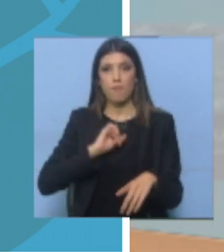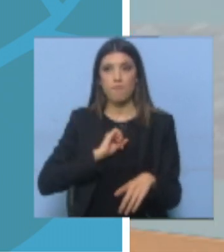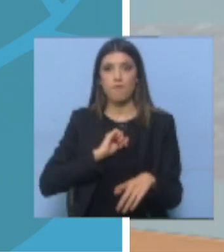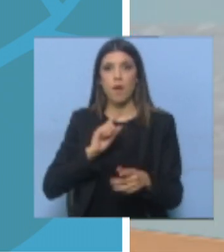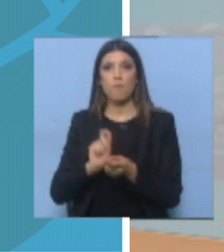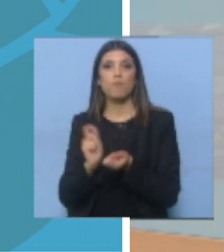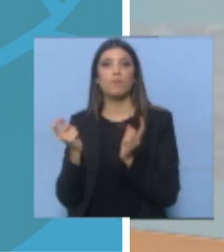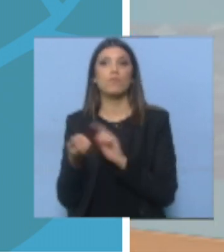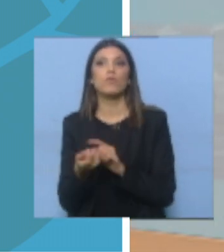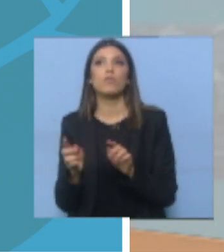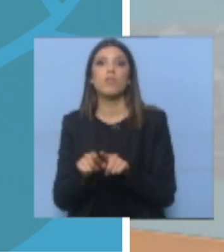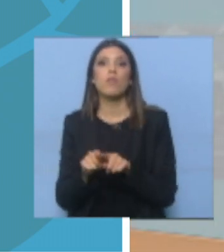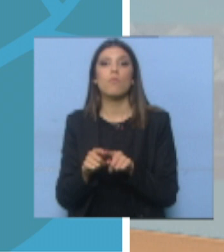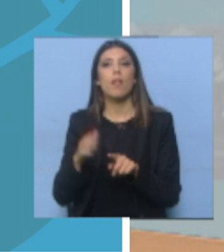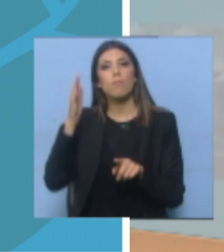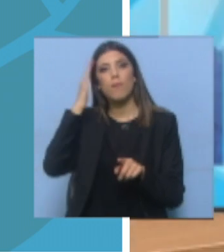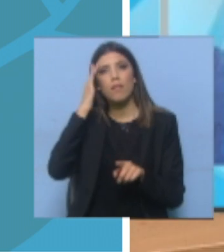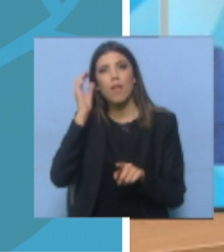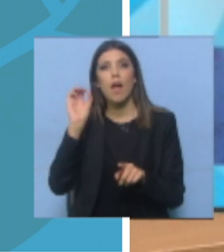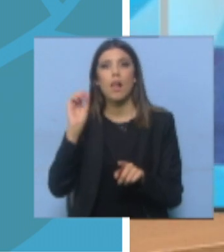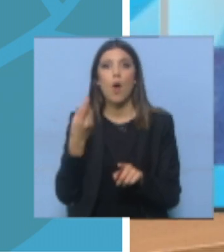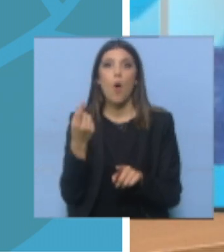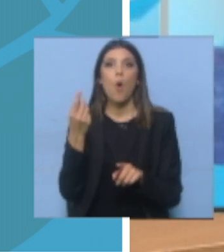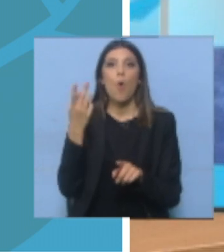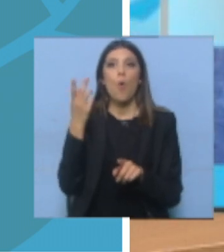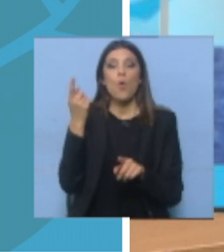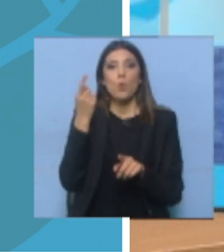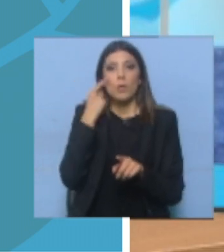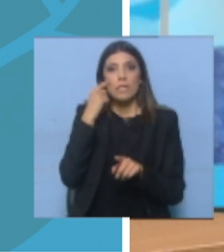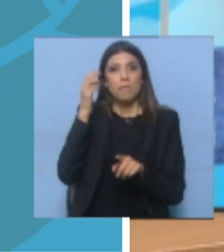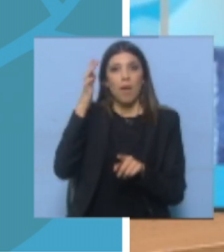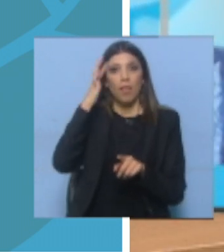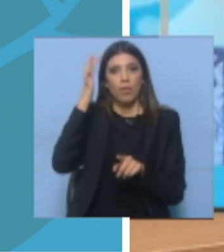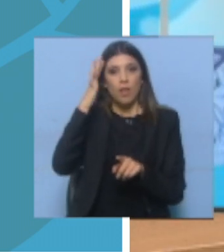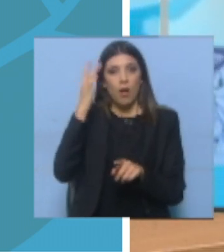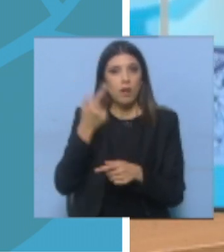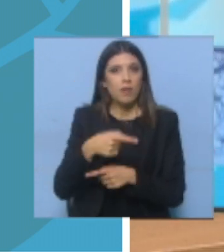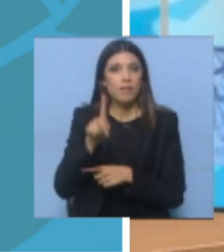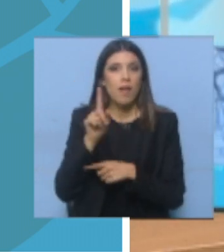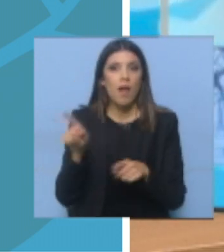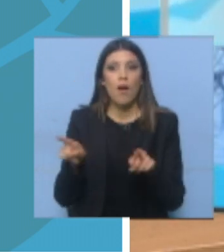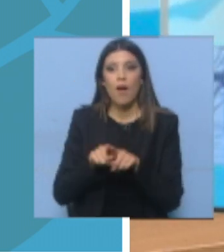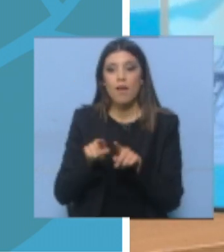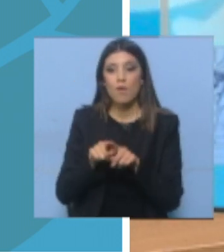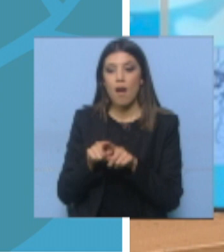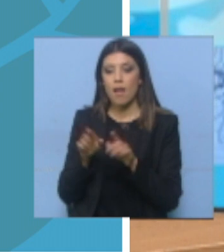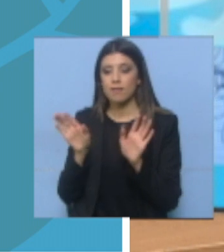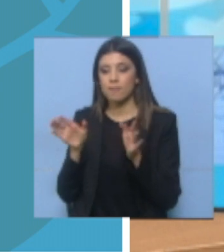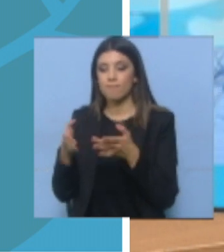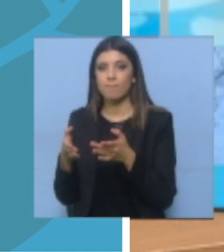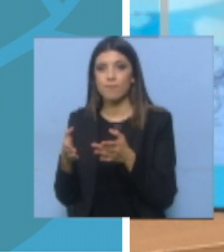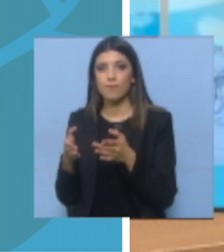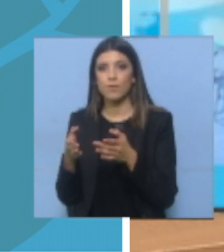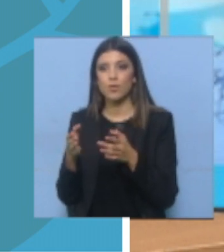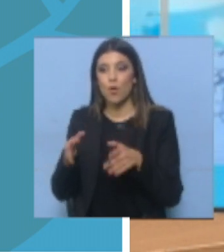digamos, mental, um conhecimento teórico, mas é alguém que nasce a partir do encontro com a pessoa de